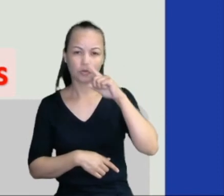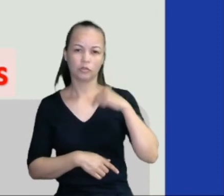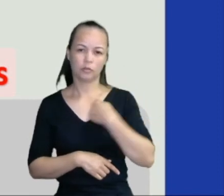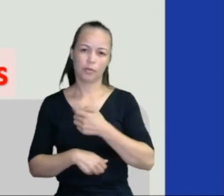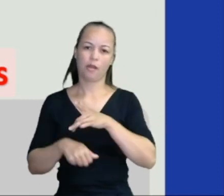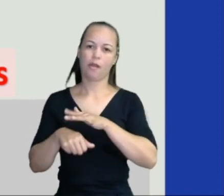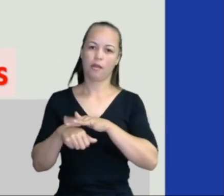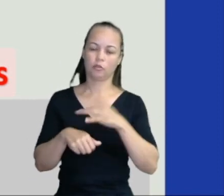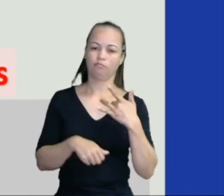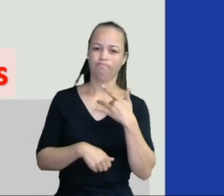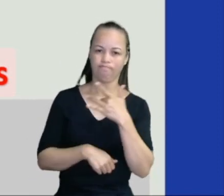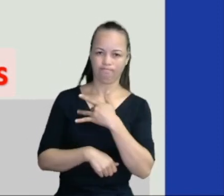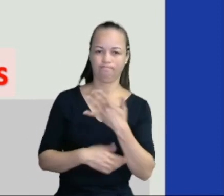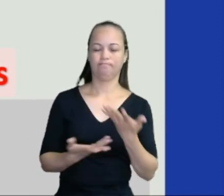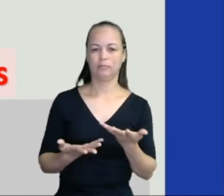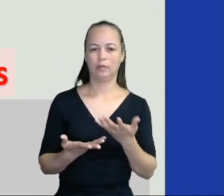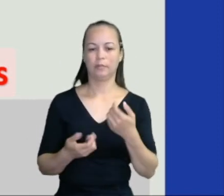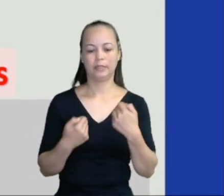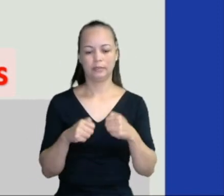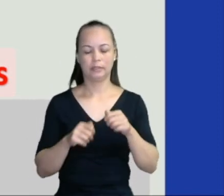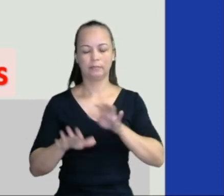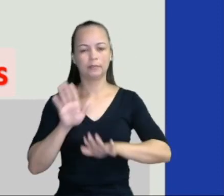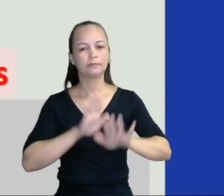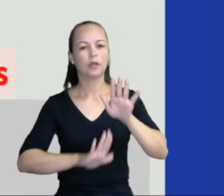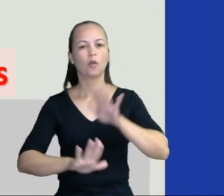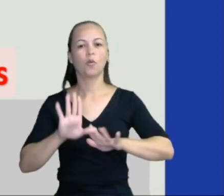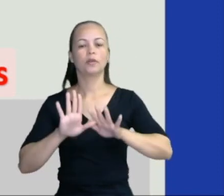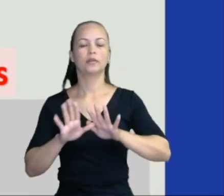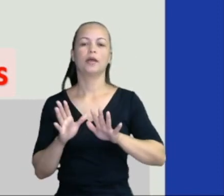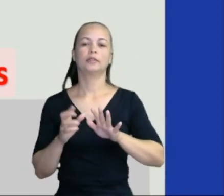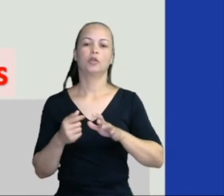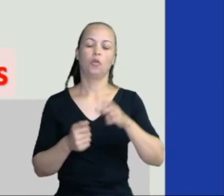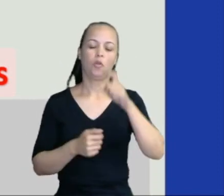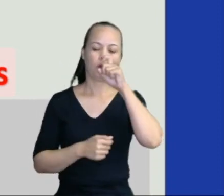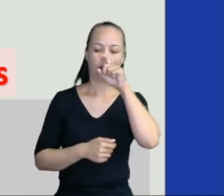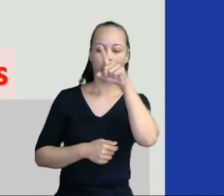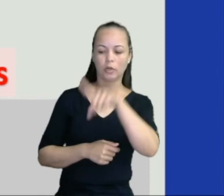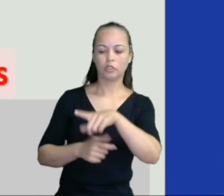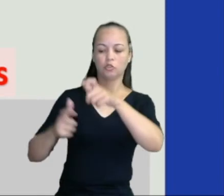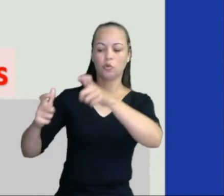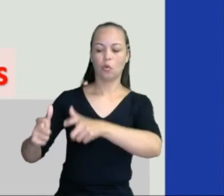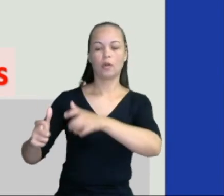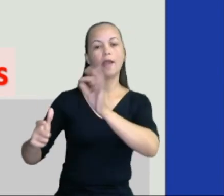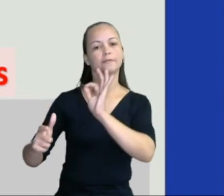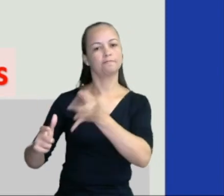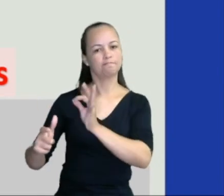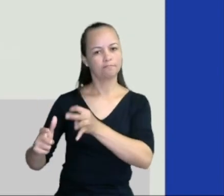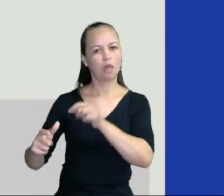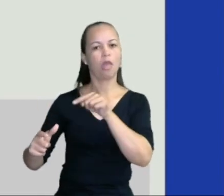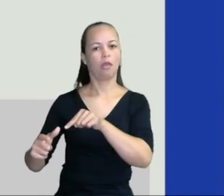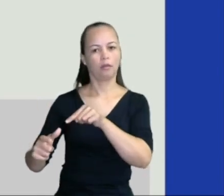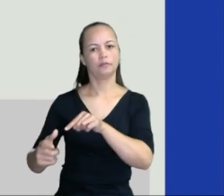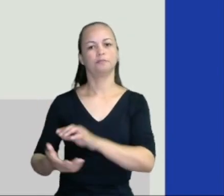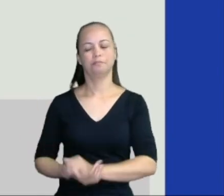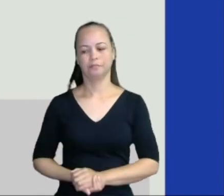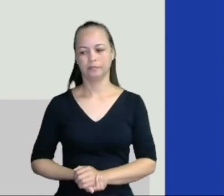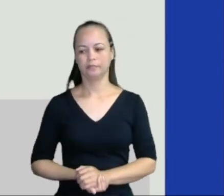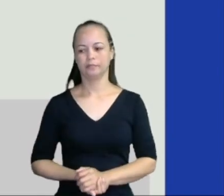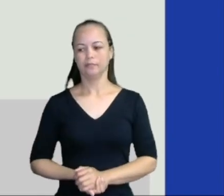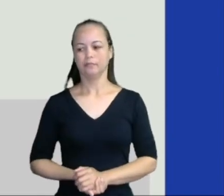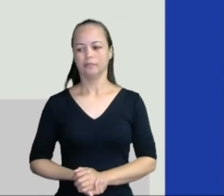Então, a gente precisa ter muito cuidado e colocar o lixo sempre no lugar correto. Isso